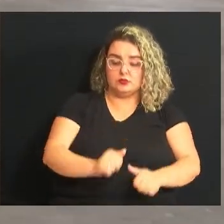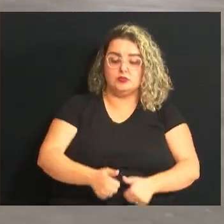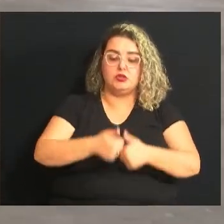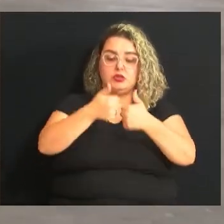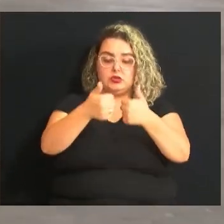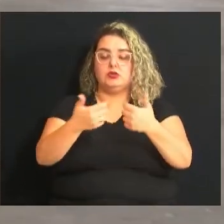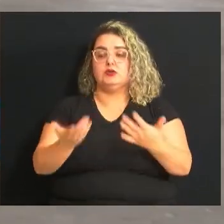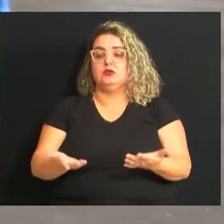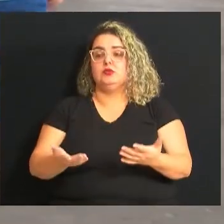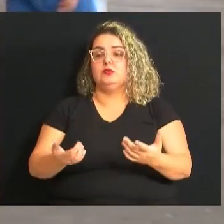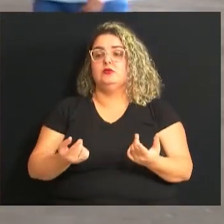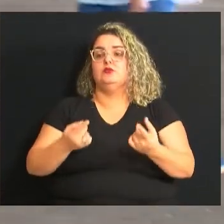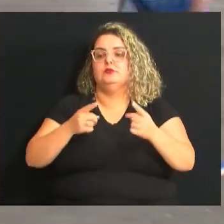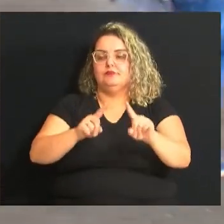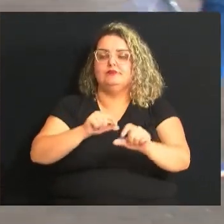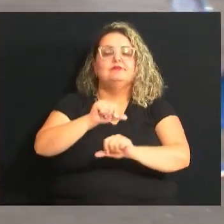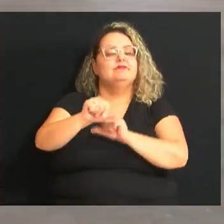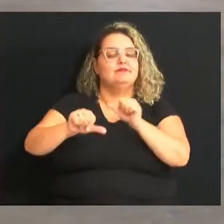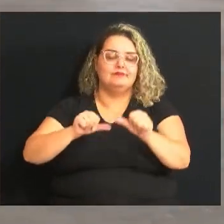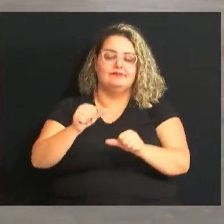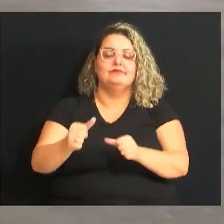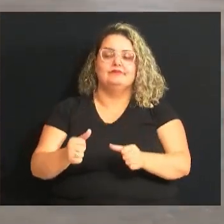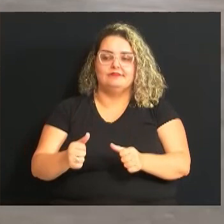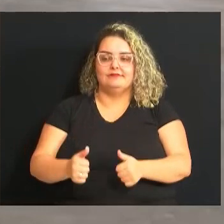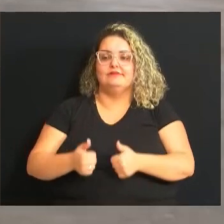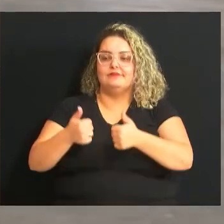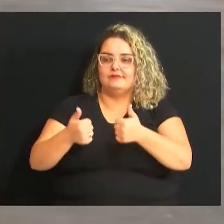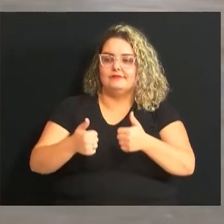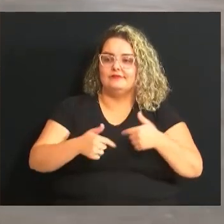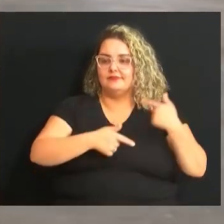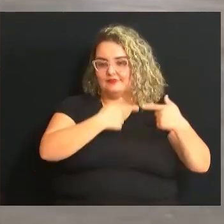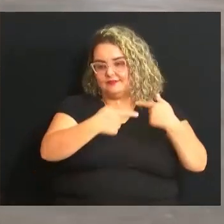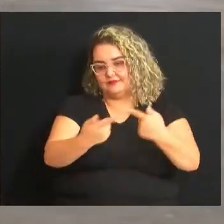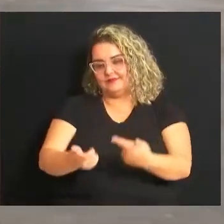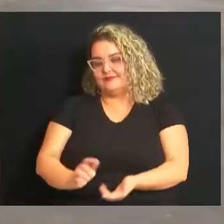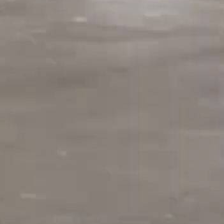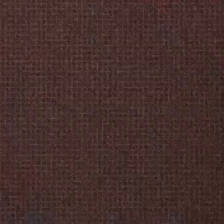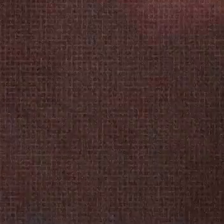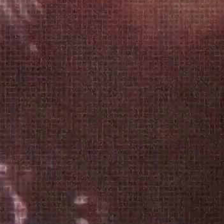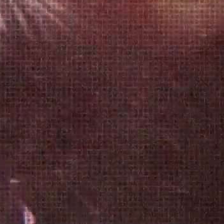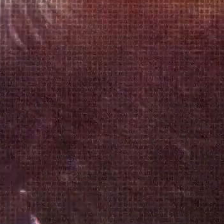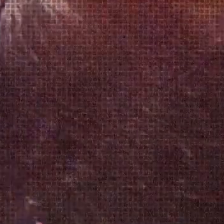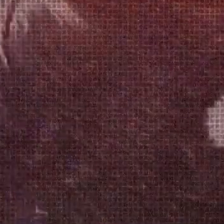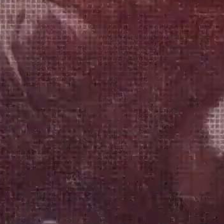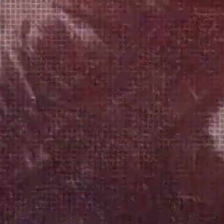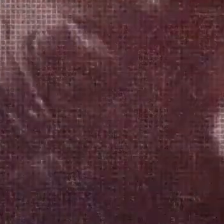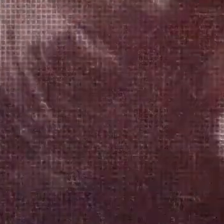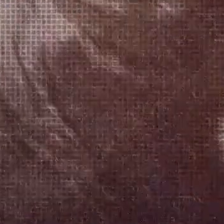afirmativa que vão seguramente provocar mudanças, sobretudo para as próximas gerações.